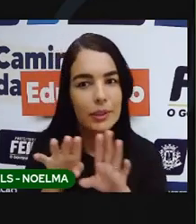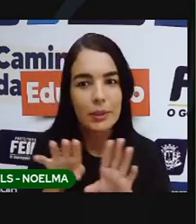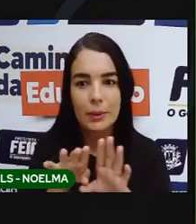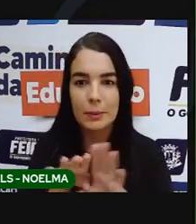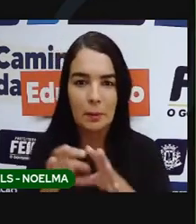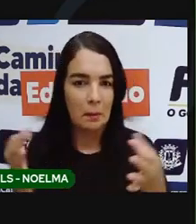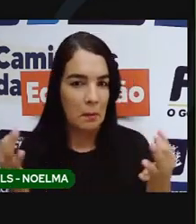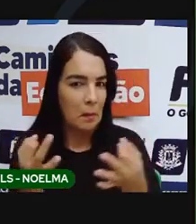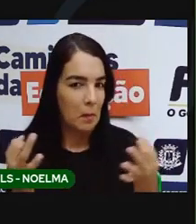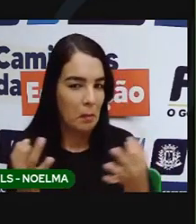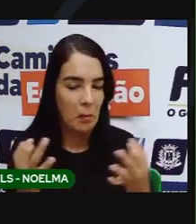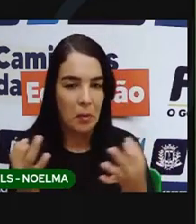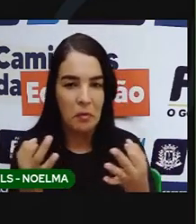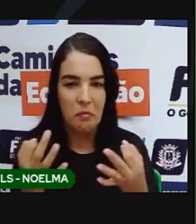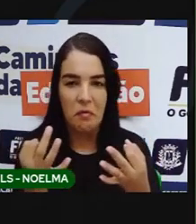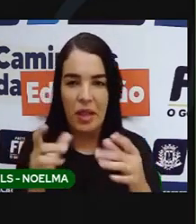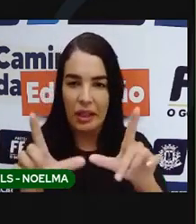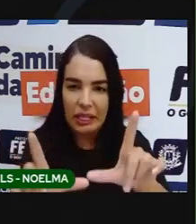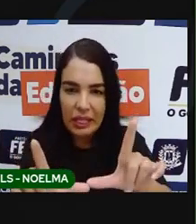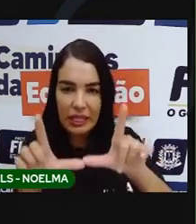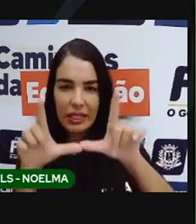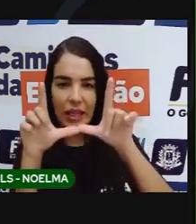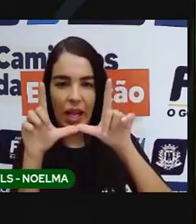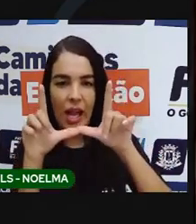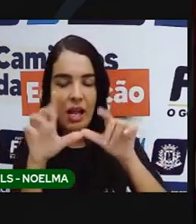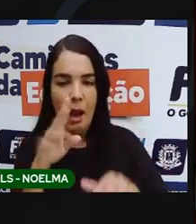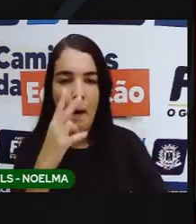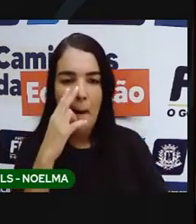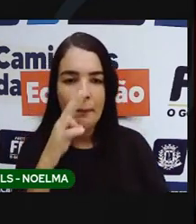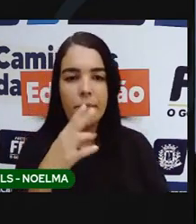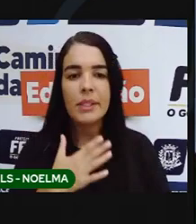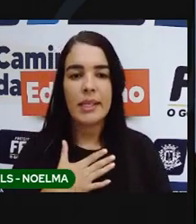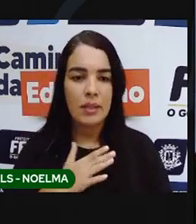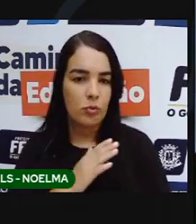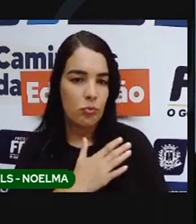ai ai eu gosto muito dessas